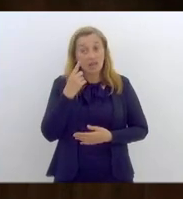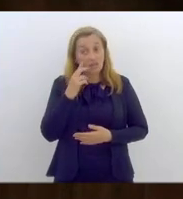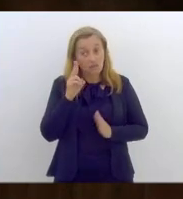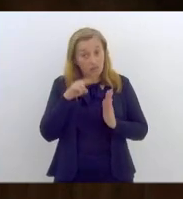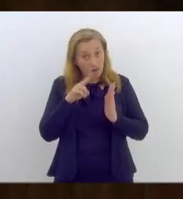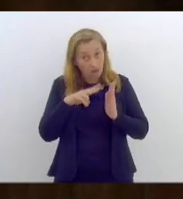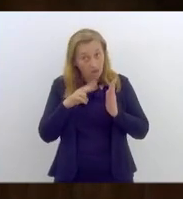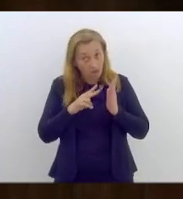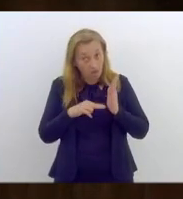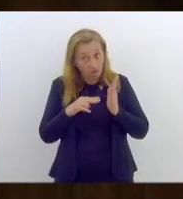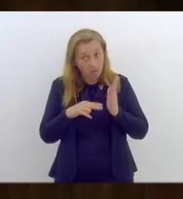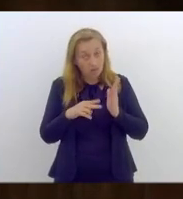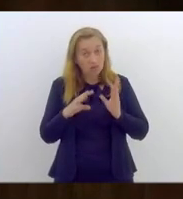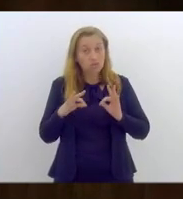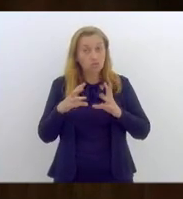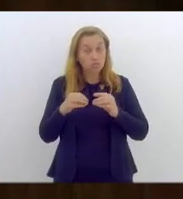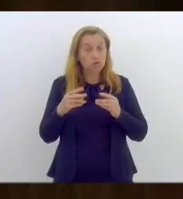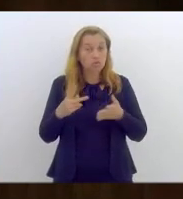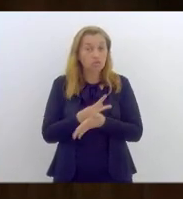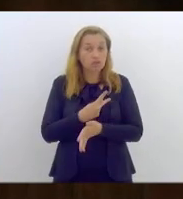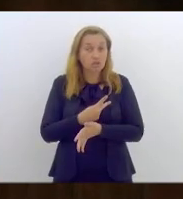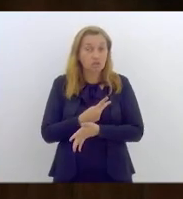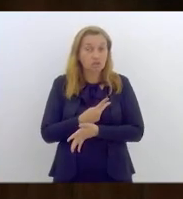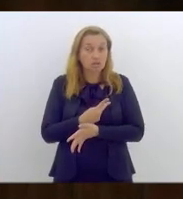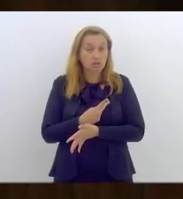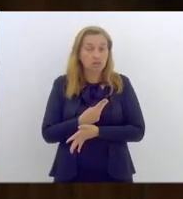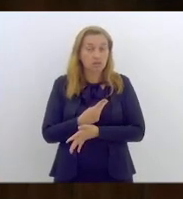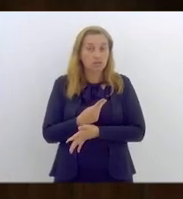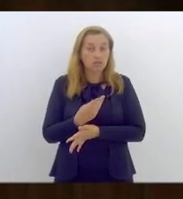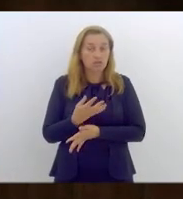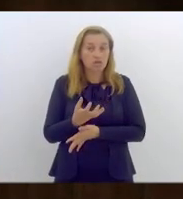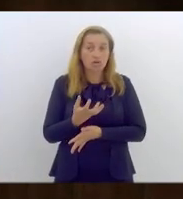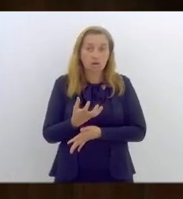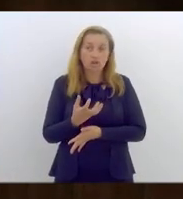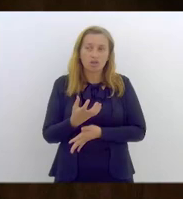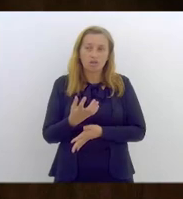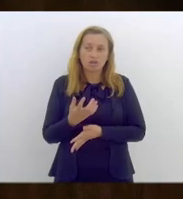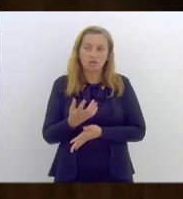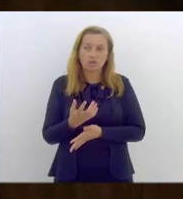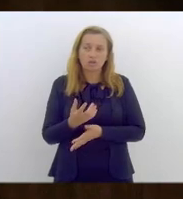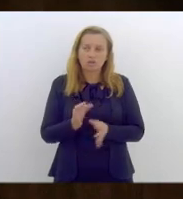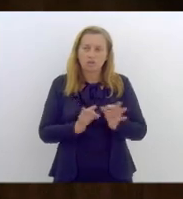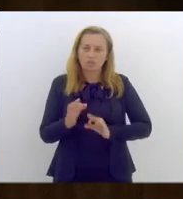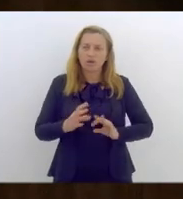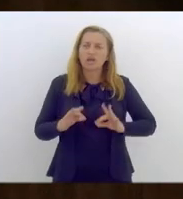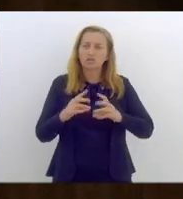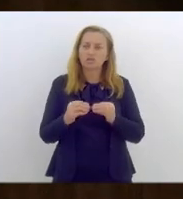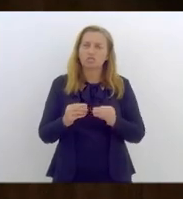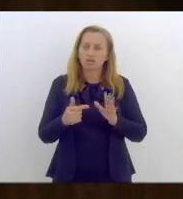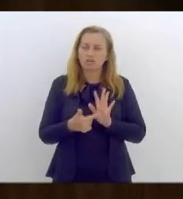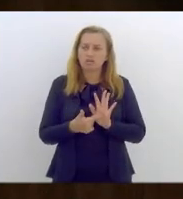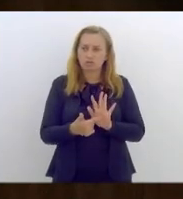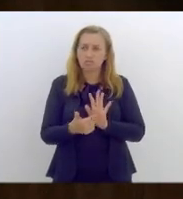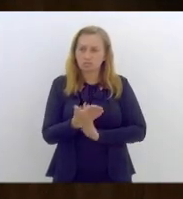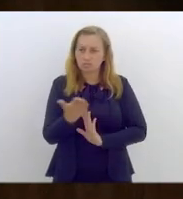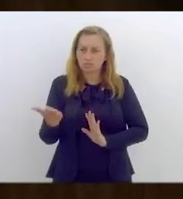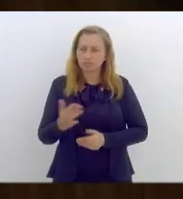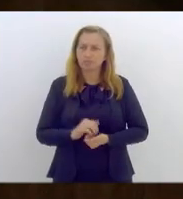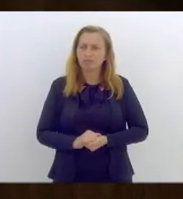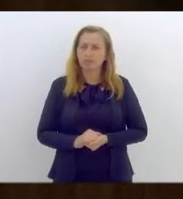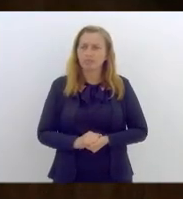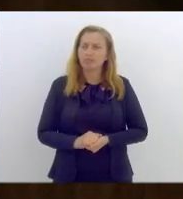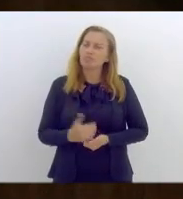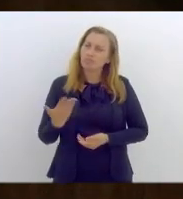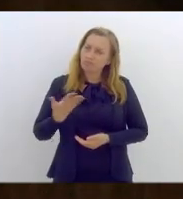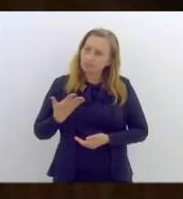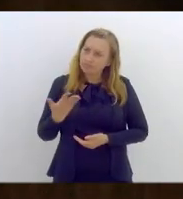Leiam esses altos eu vou tentar fazer um docinho para todos e eu só queria uma coisa dos